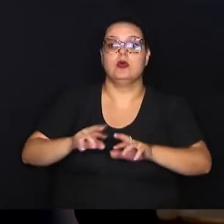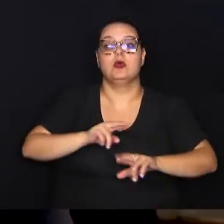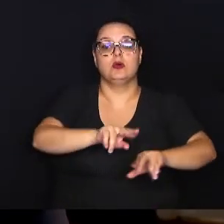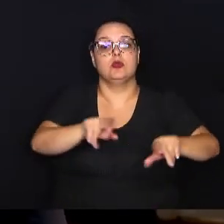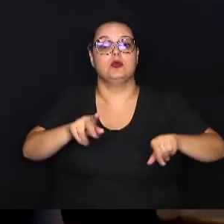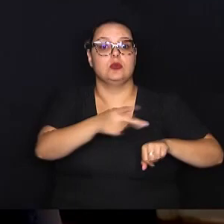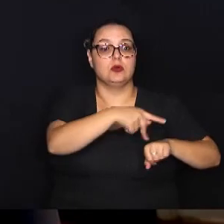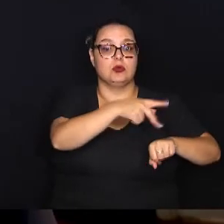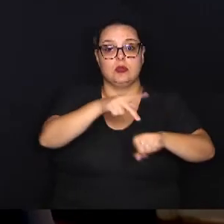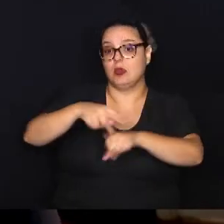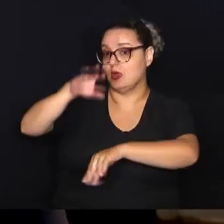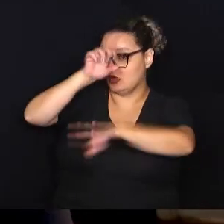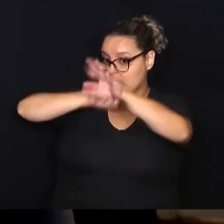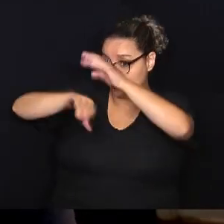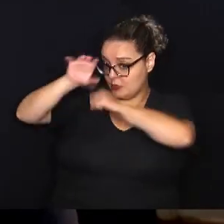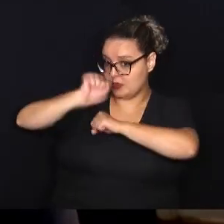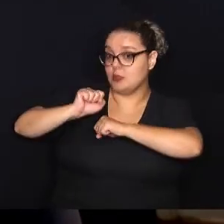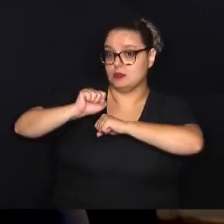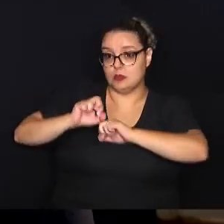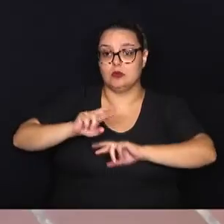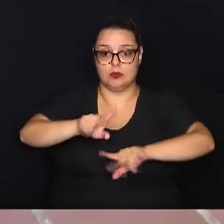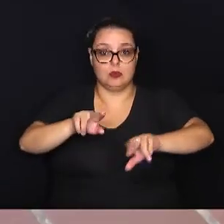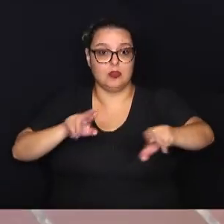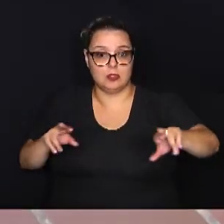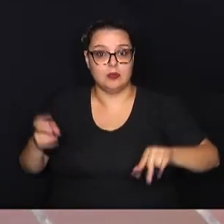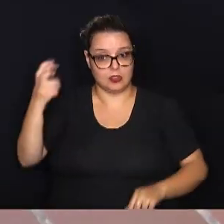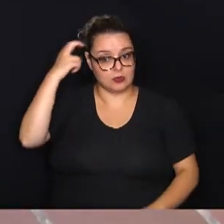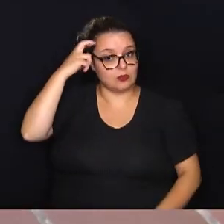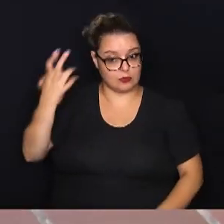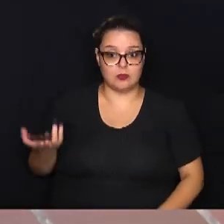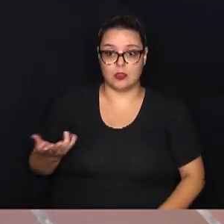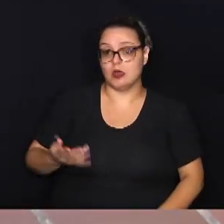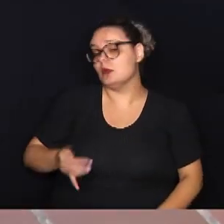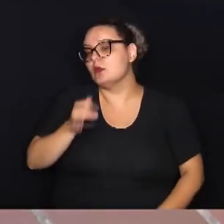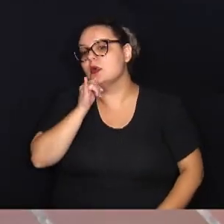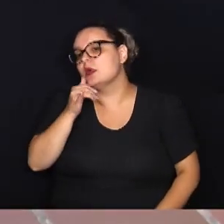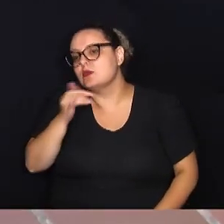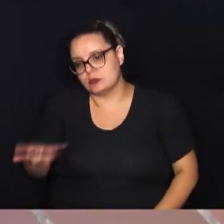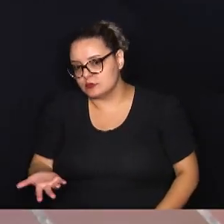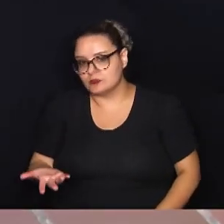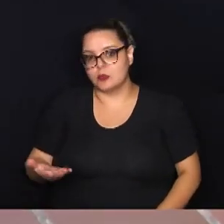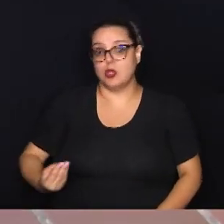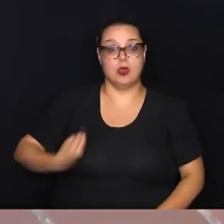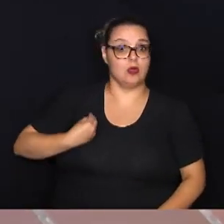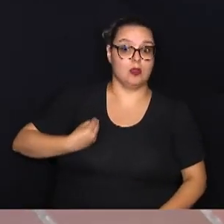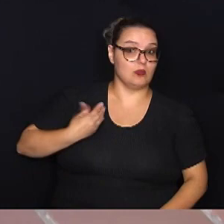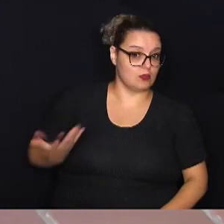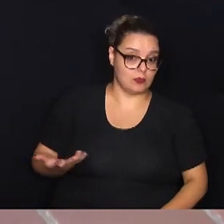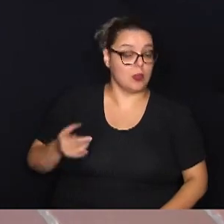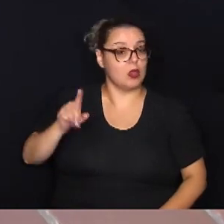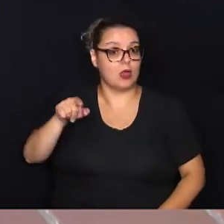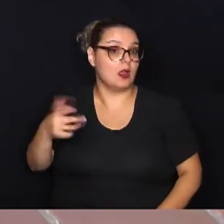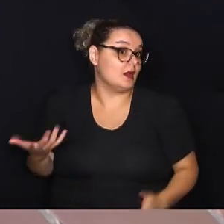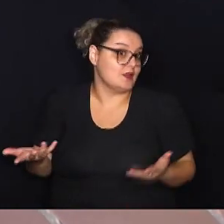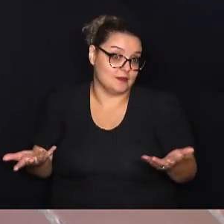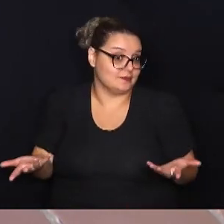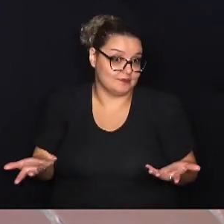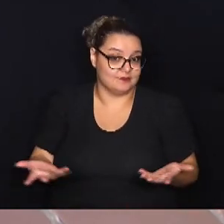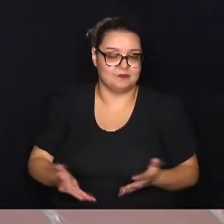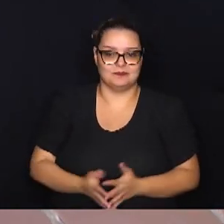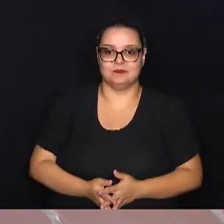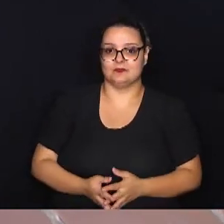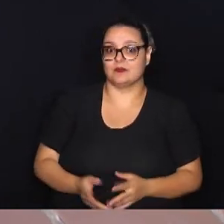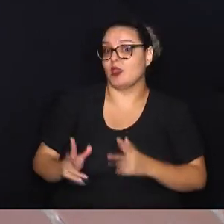países aprendam de suas diferentes culturas, por isso, e ver isso em